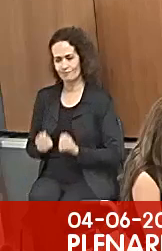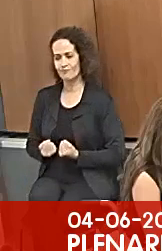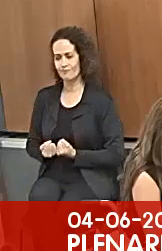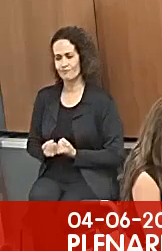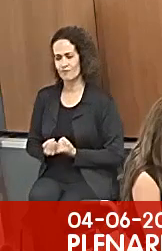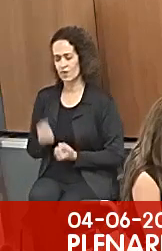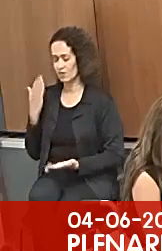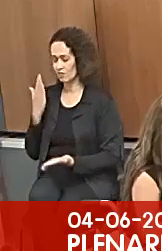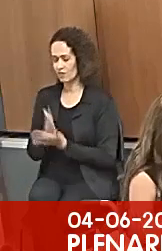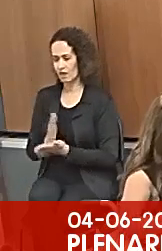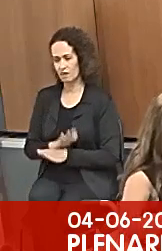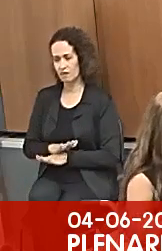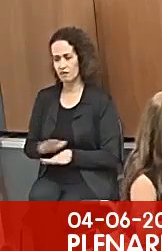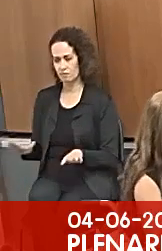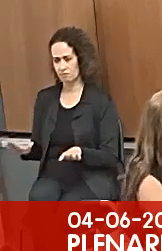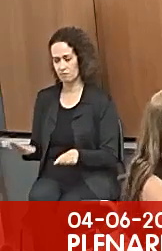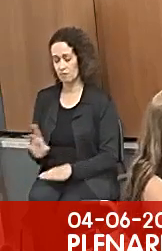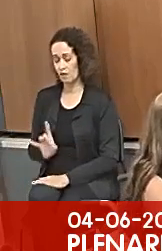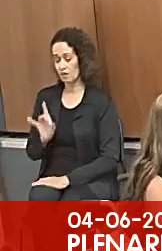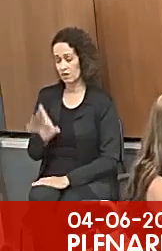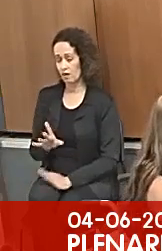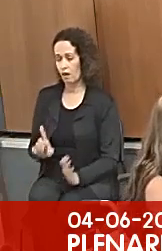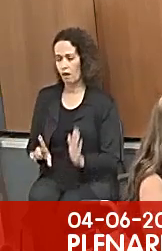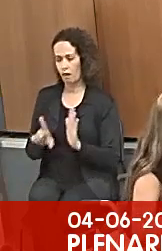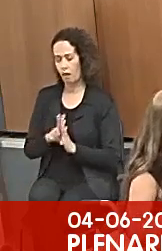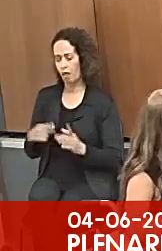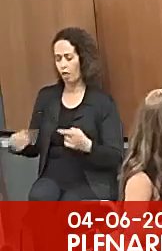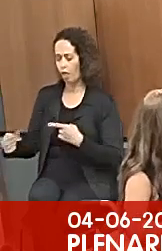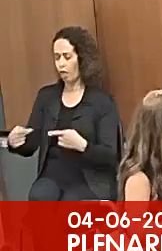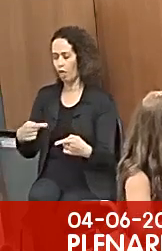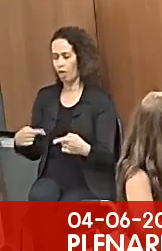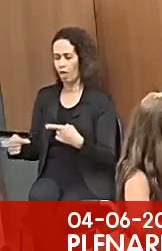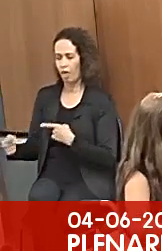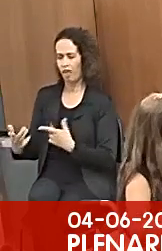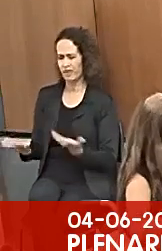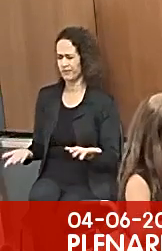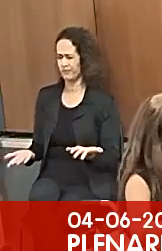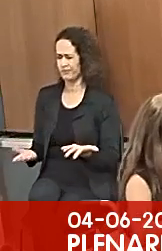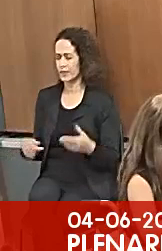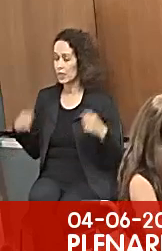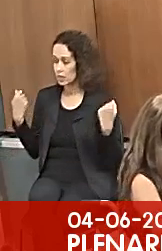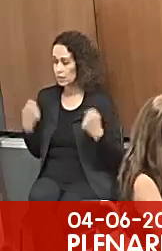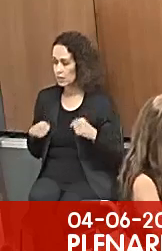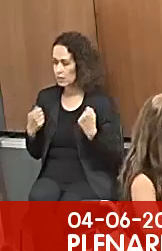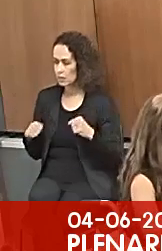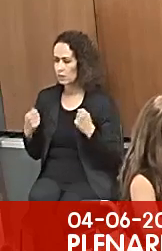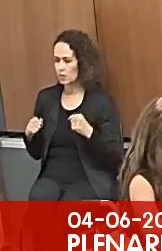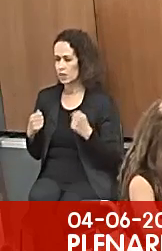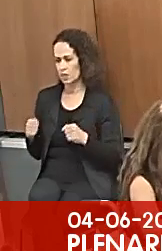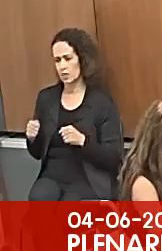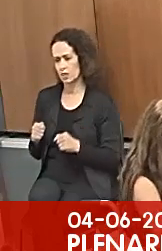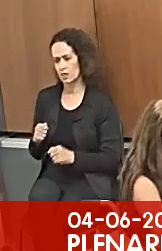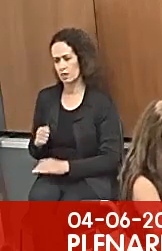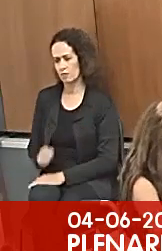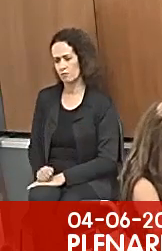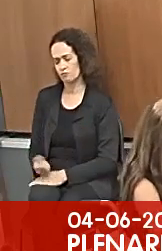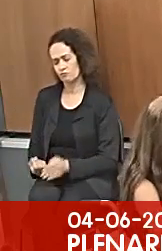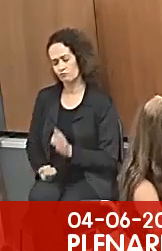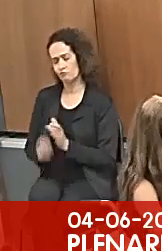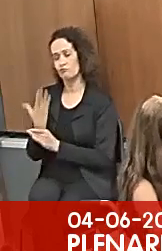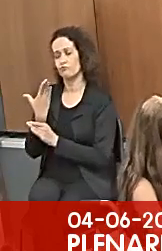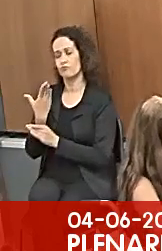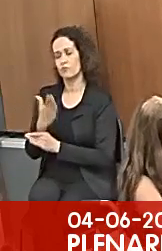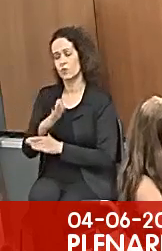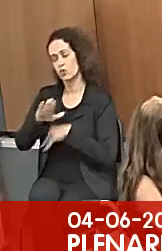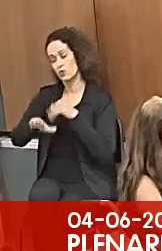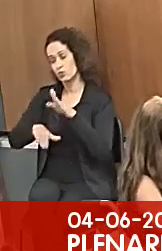chegou a hora de não só as políticas públicas temos que cobrar a implementação, como fazer um chamamento da